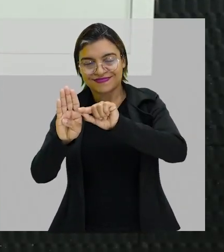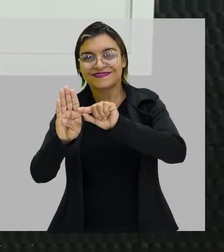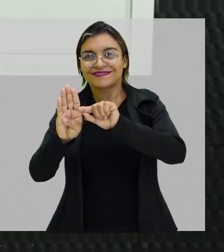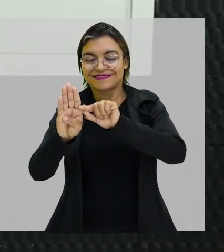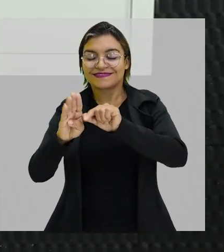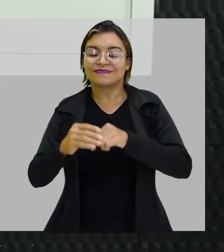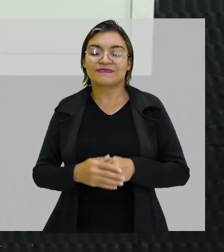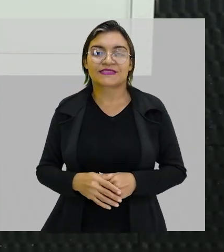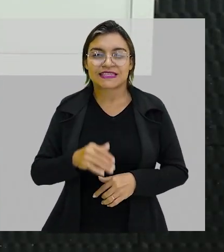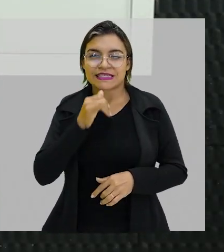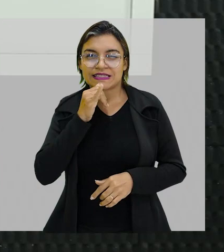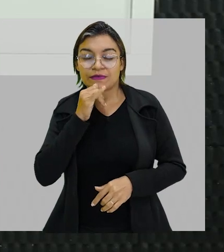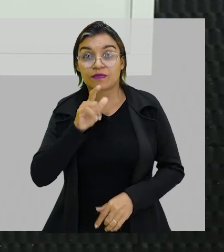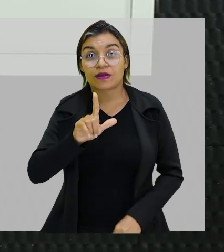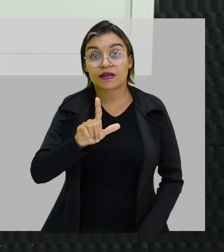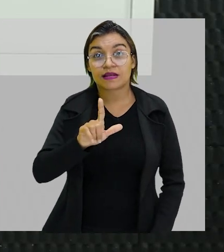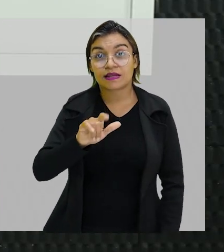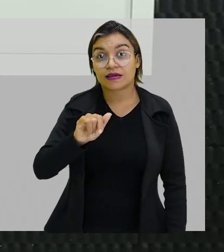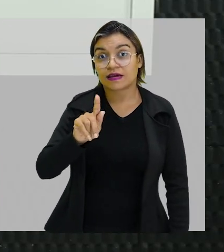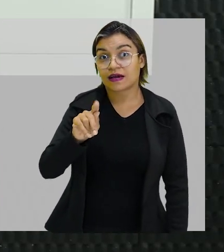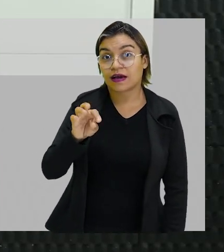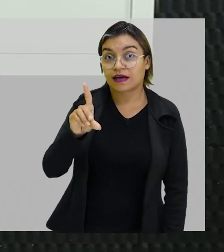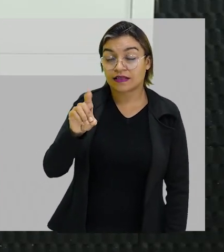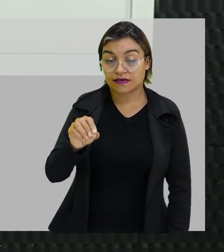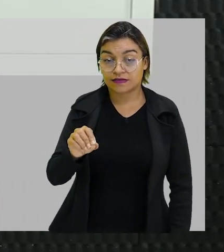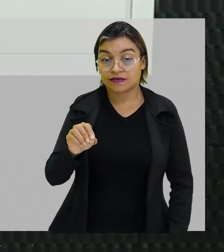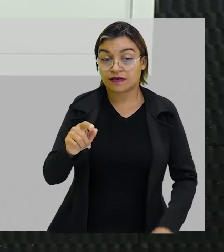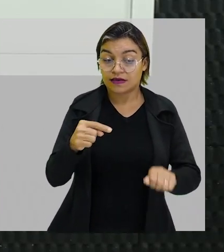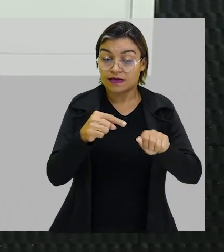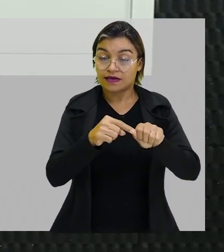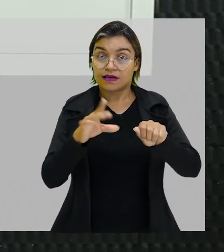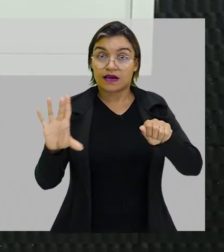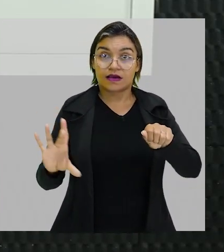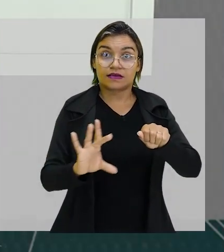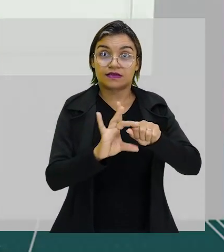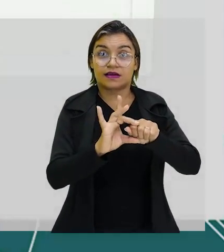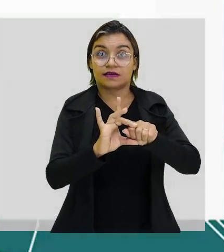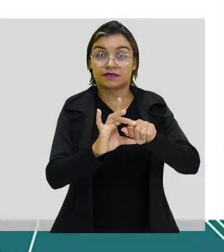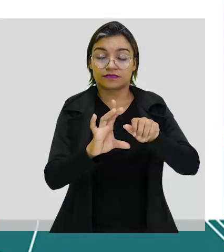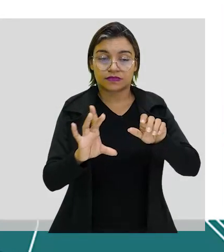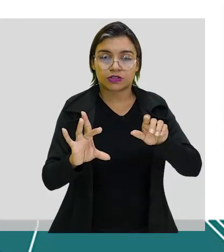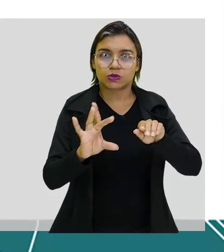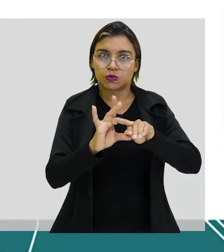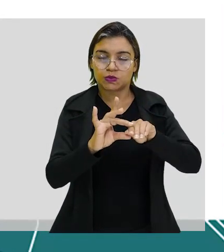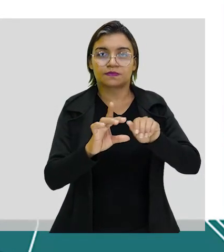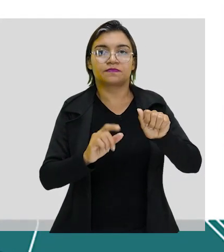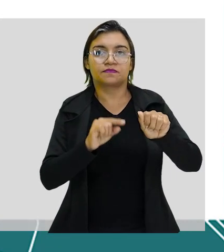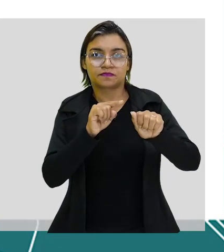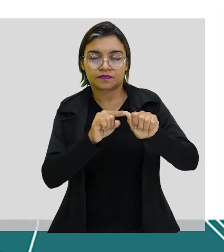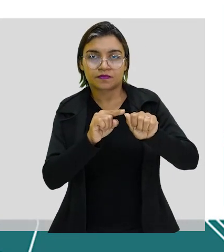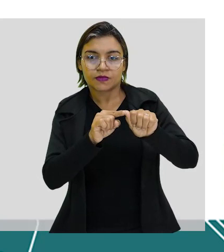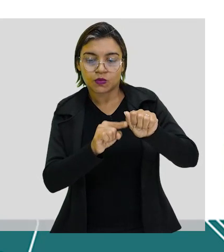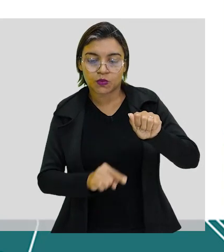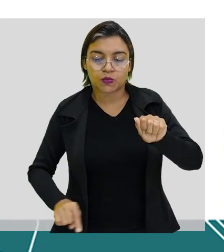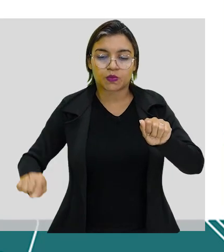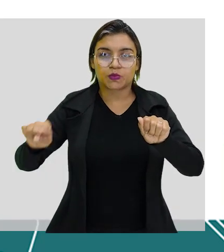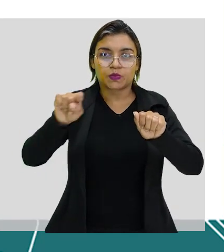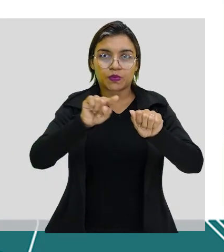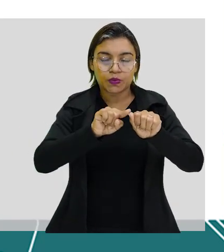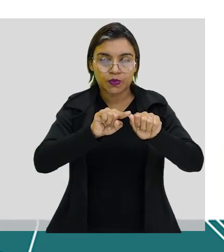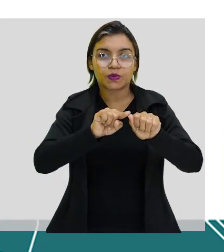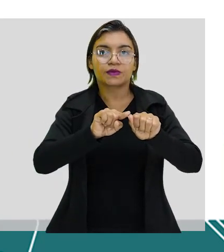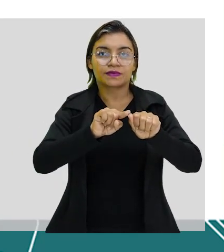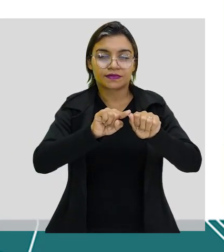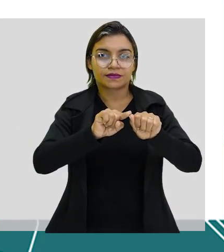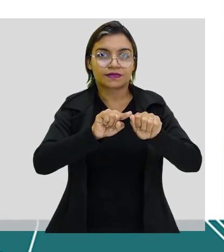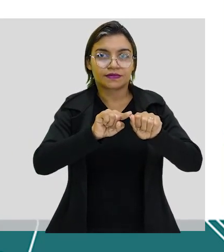fala em ligada em A, certo? Nós temos, ó, ligada, né, em A em sentido anti-horário, no caso da